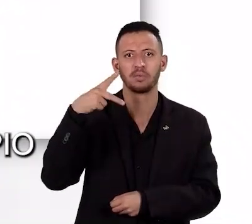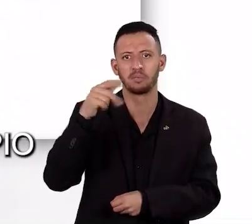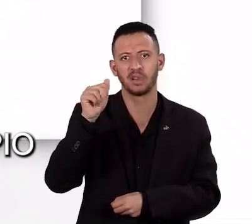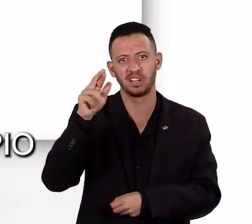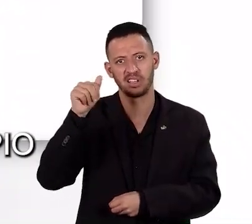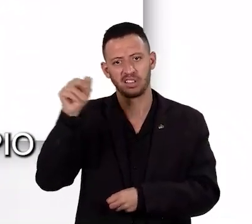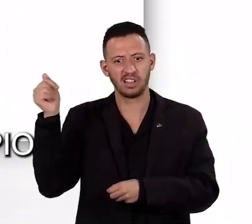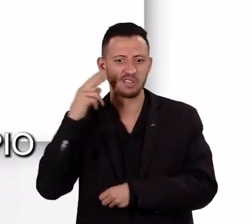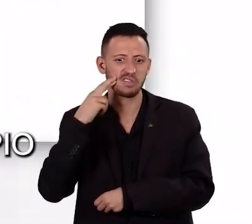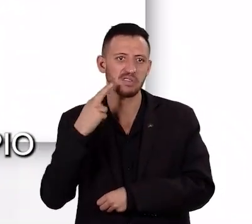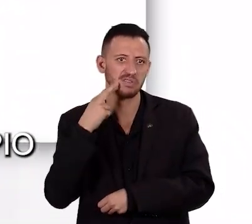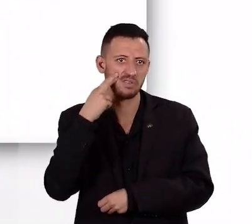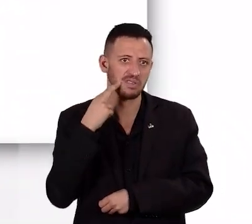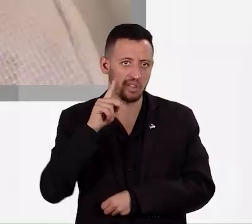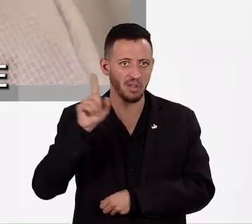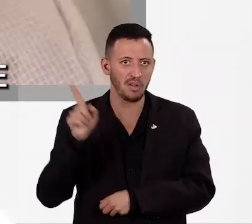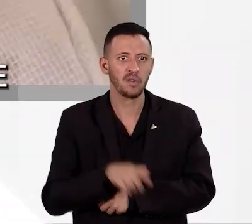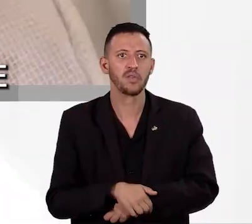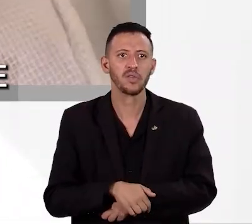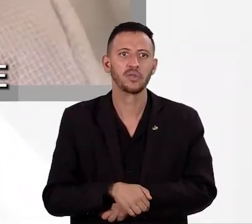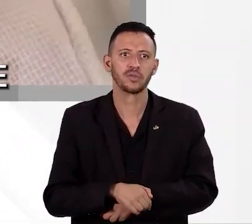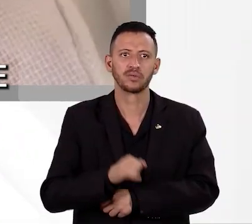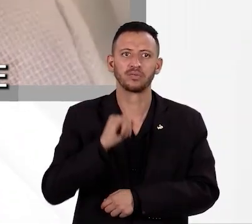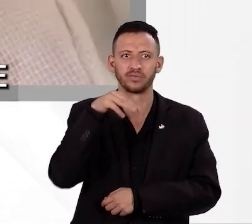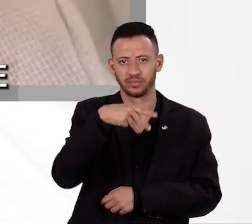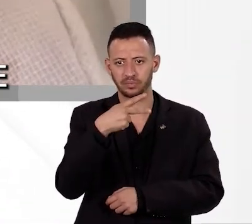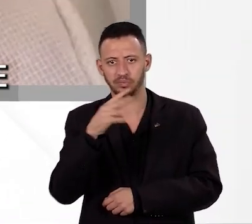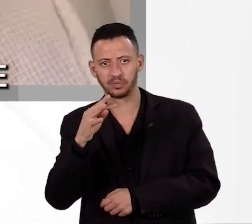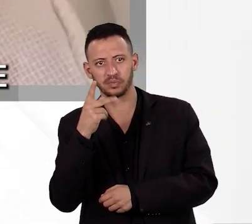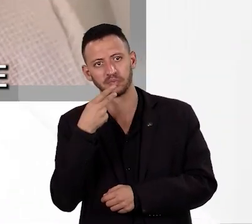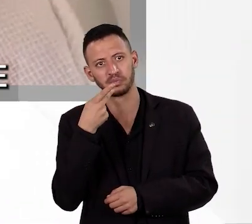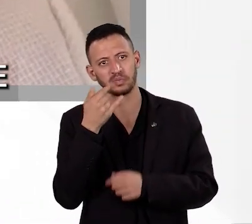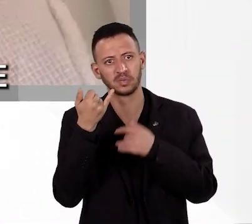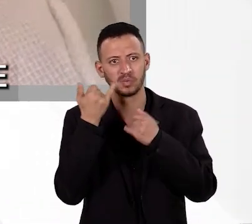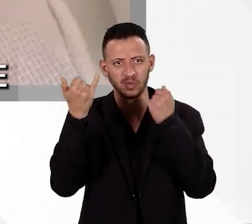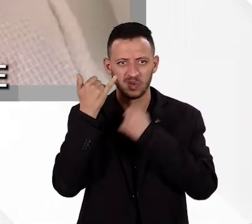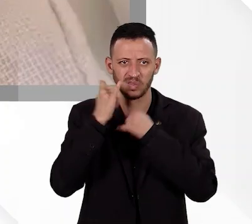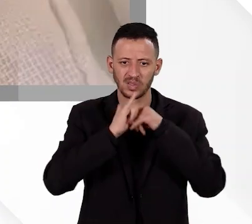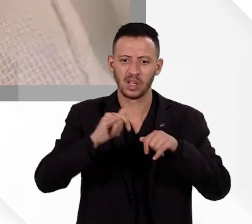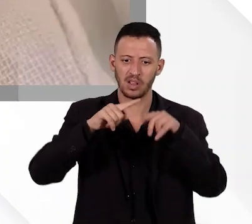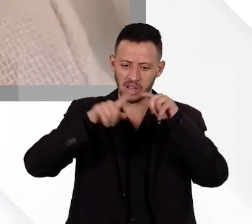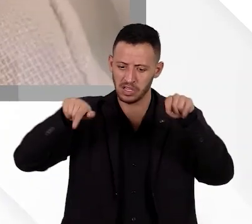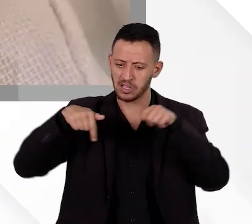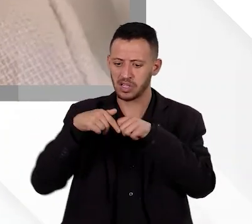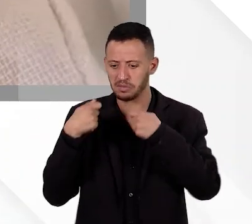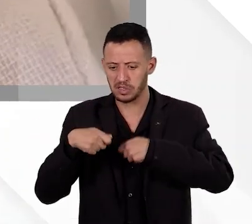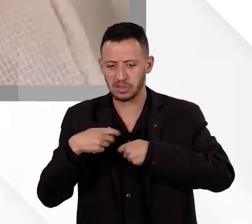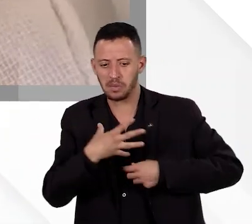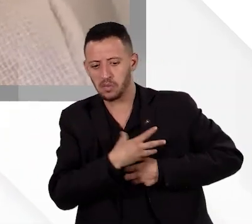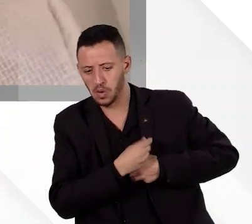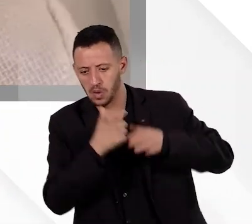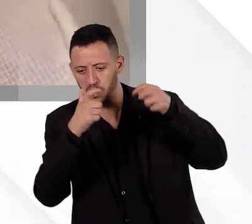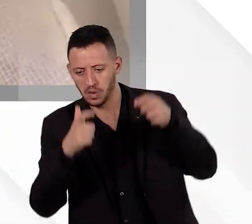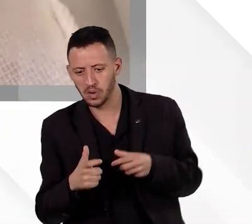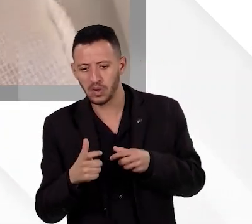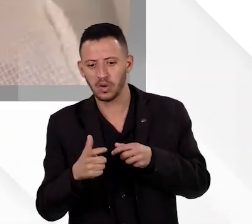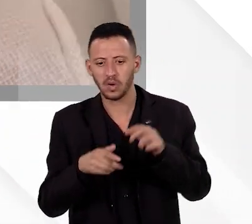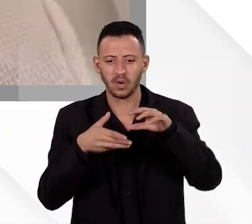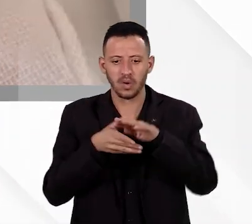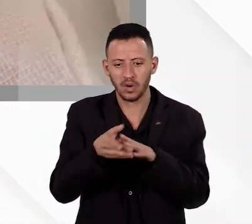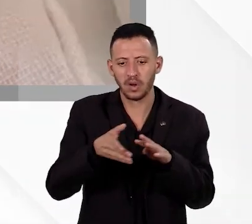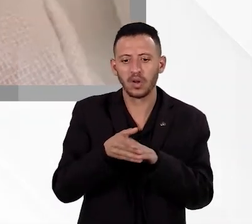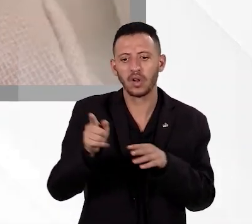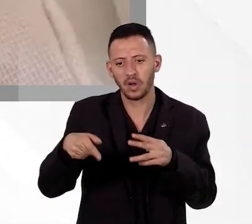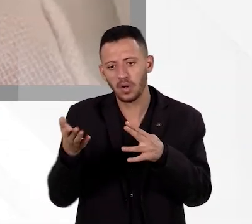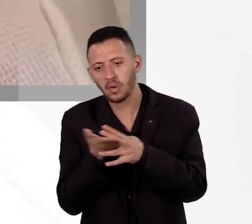de Ji-Paraná, em Rondônia. No caso, apesar da empresa ter informado que dispunha de sala de amamentação, que